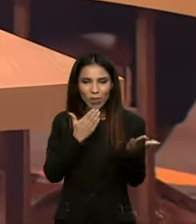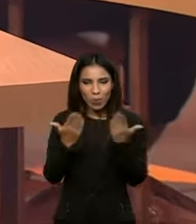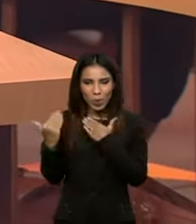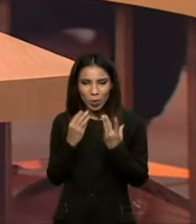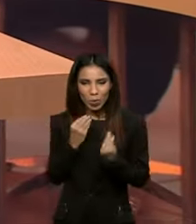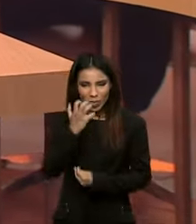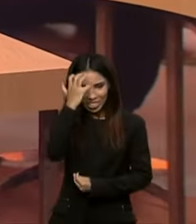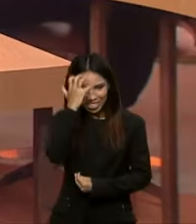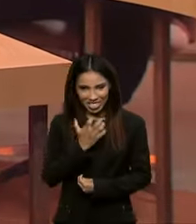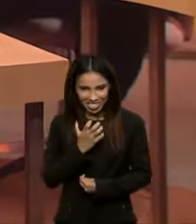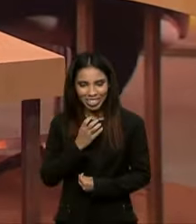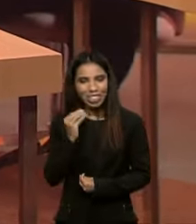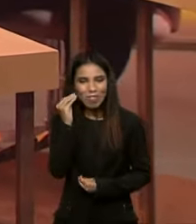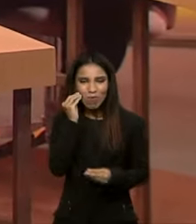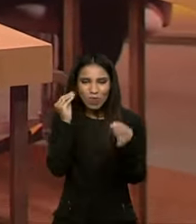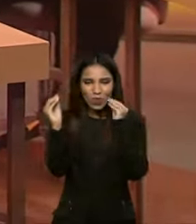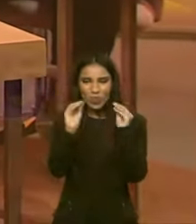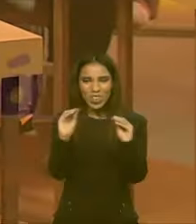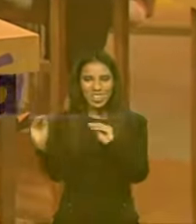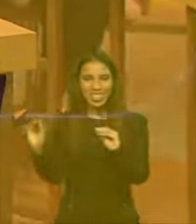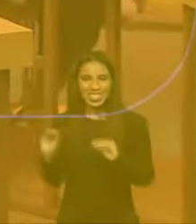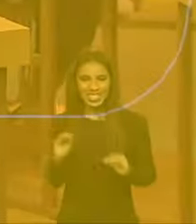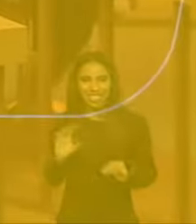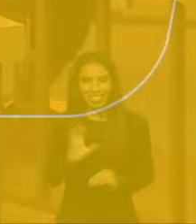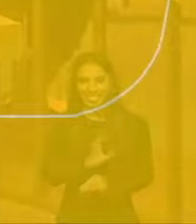sério. Beijão, amores.